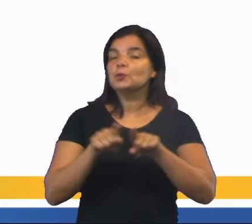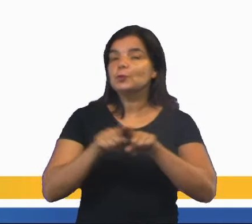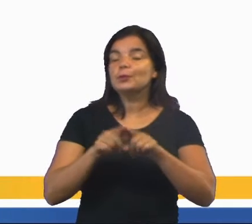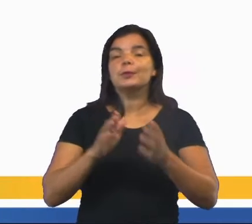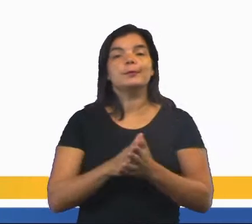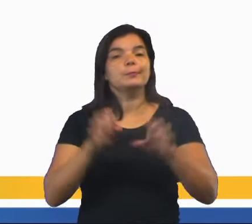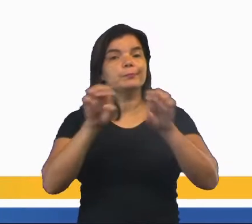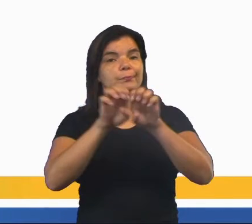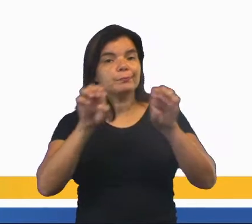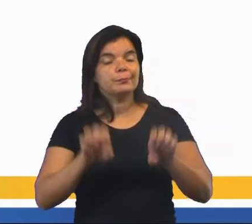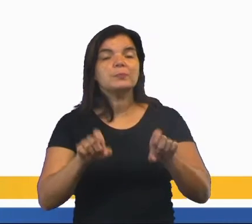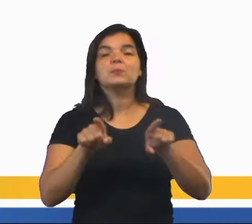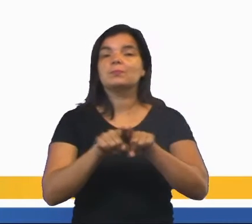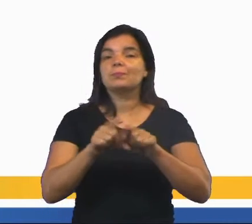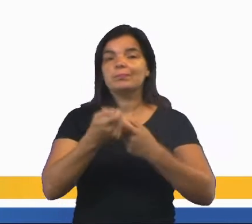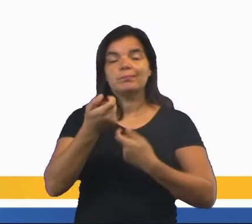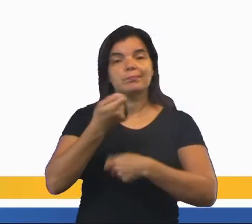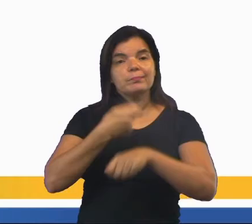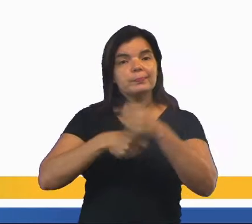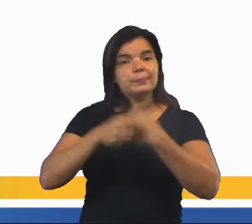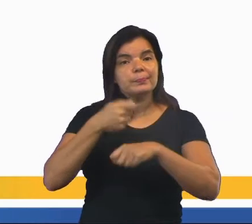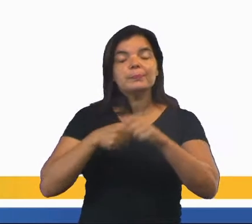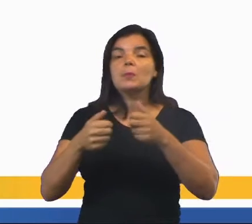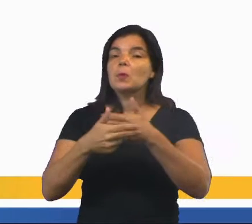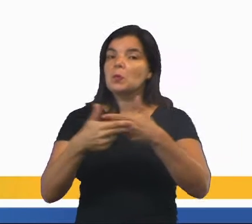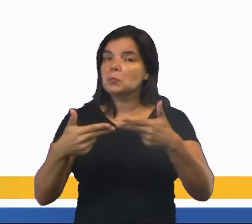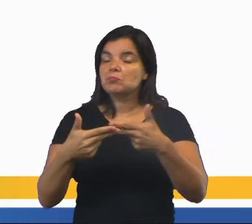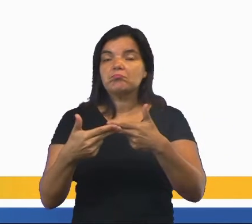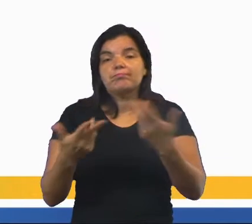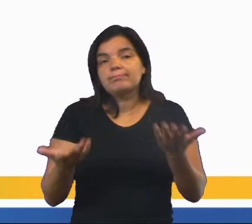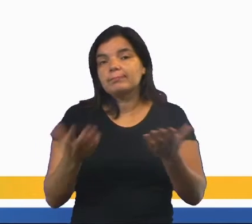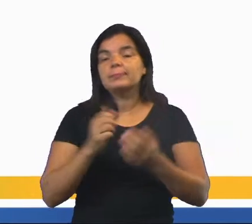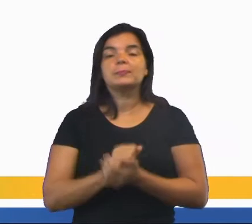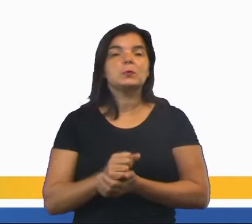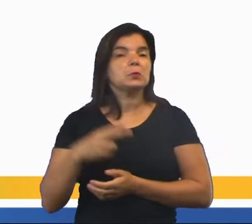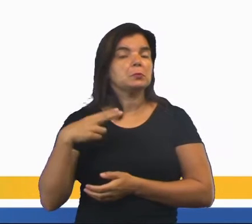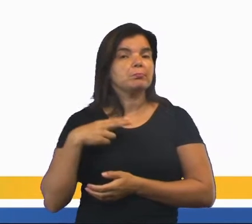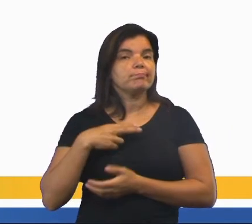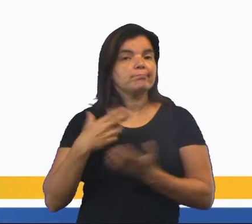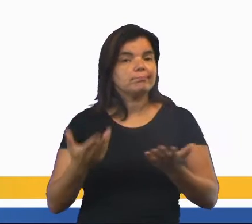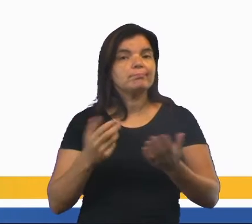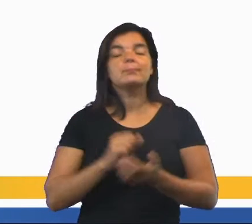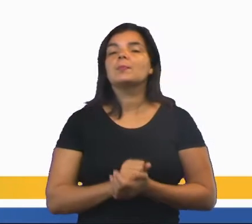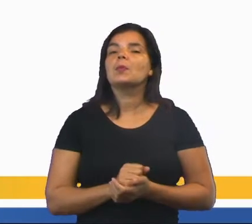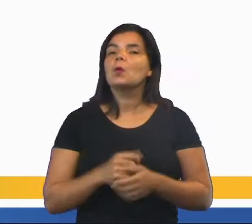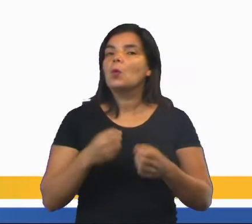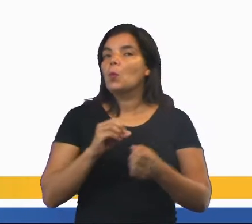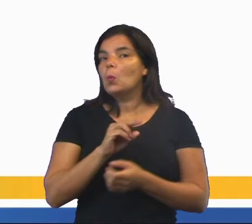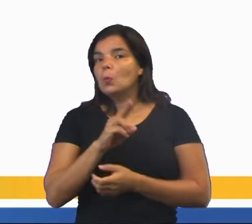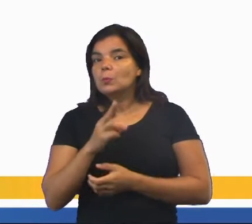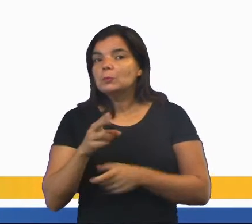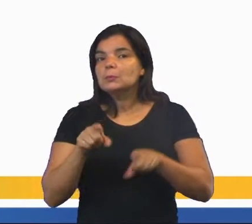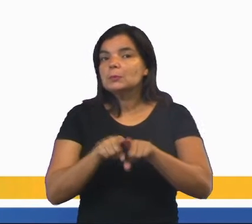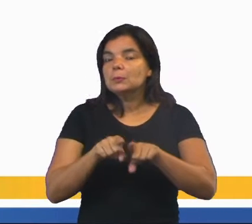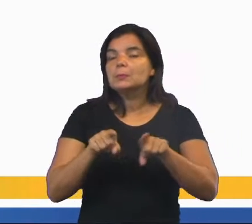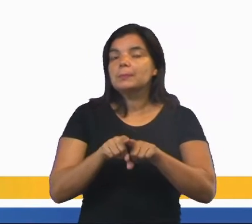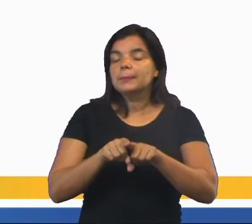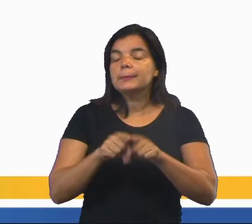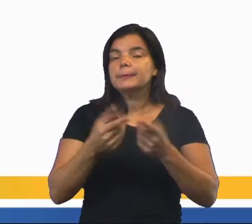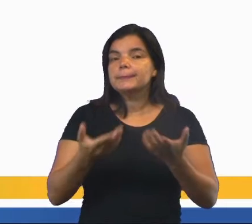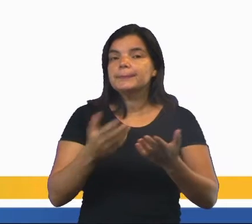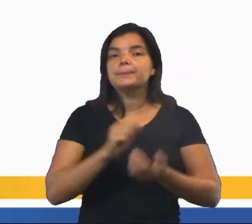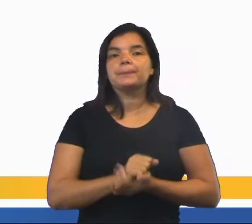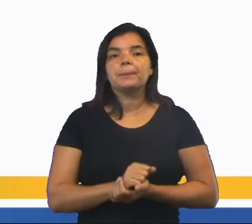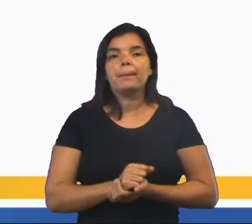a fatores econômicos ou questões financeiras particulares e até mesmo a